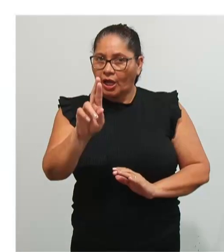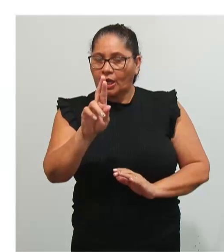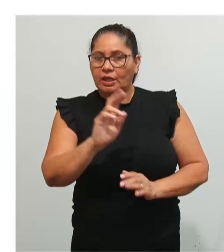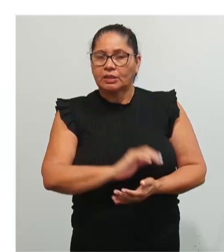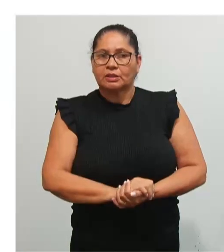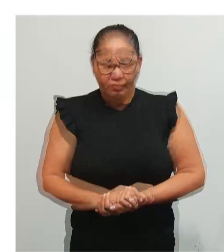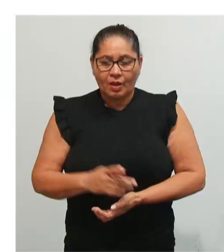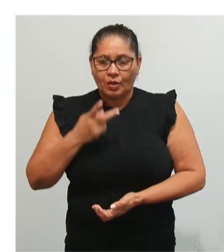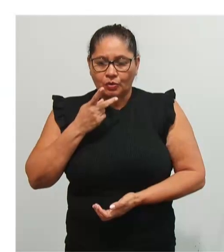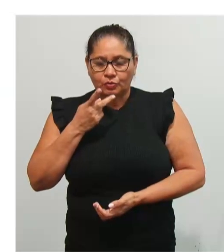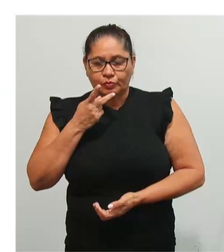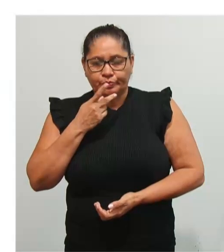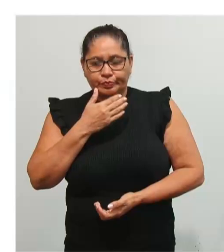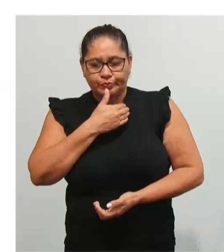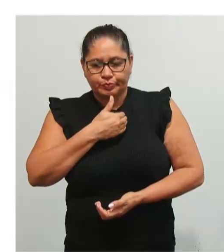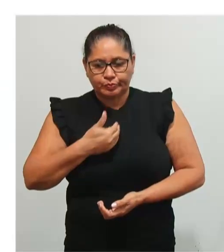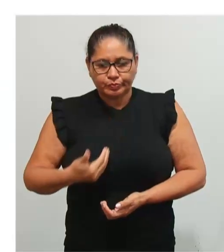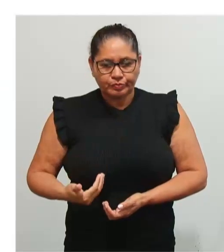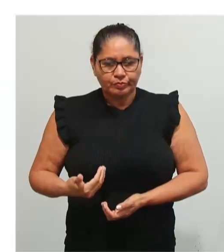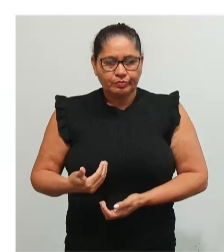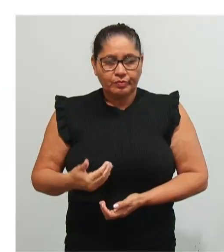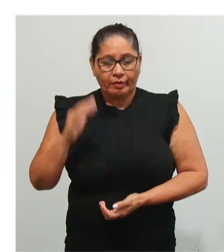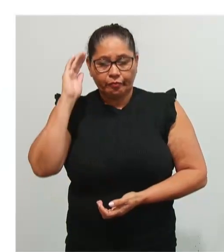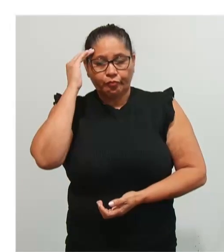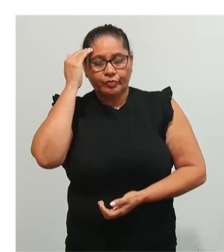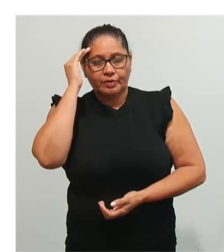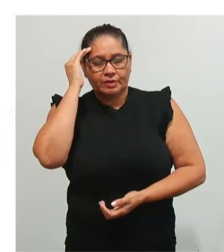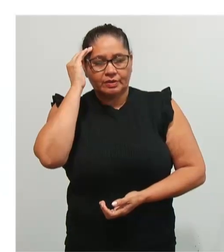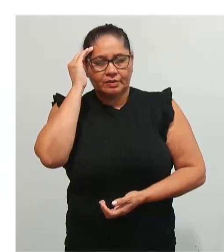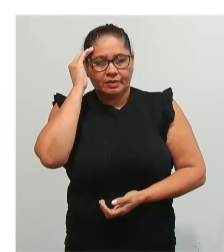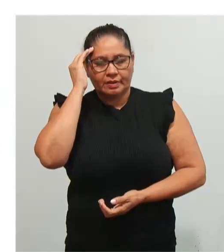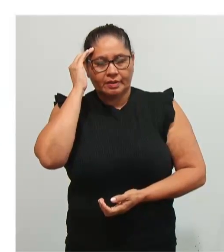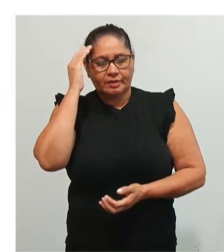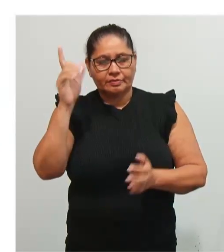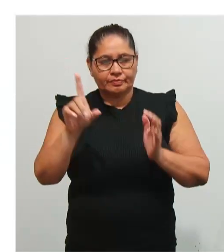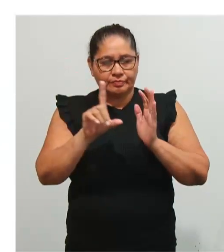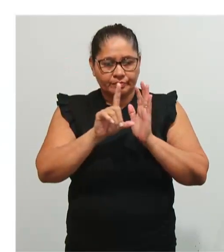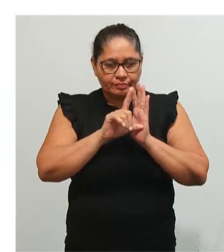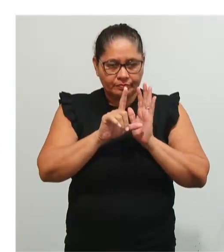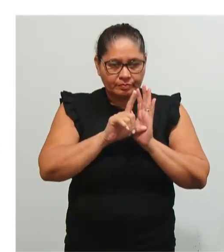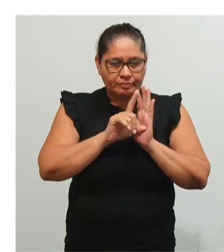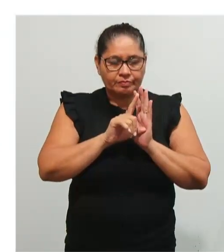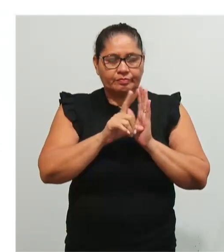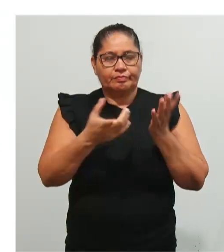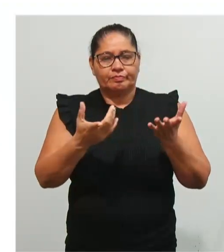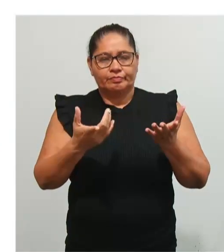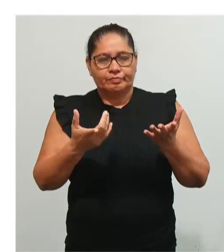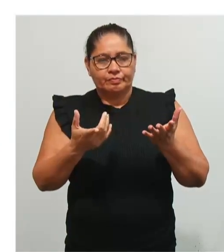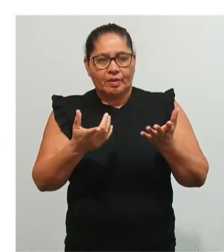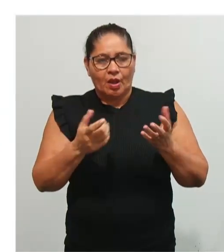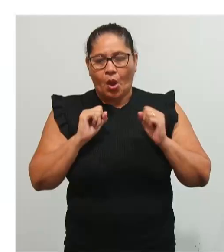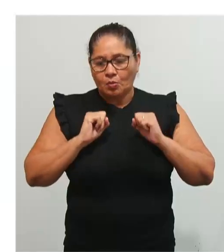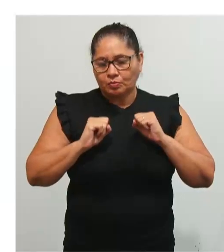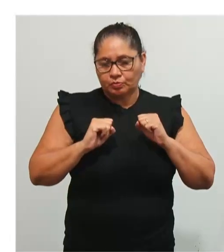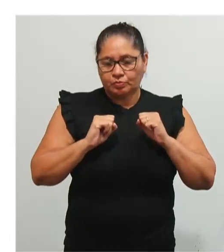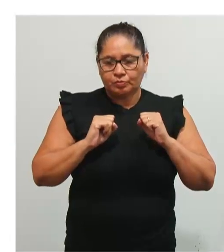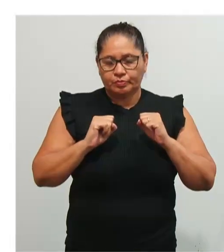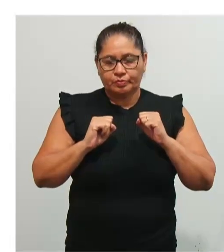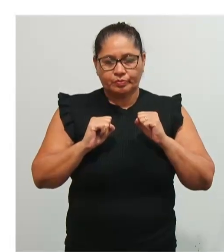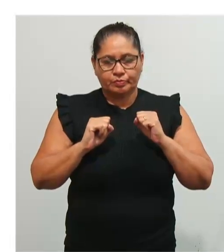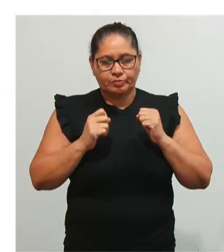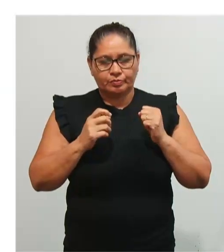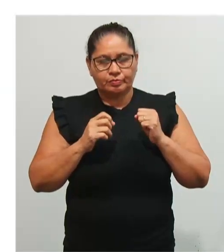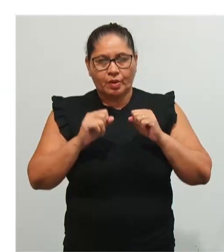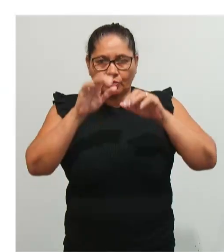Falando, então, de governança, a gente vai entender que o termo governança, segundo a doutrina, pode ser definido no